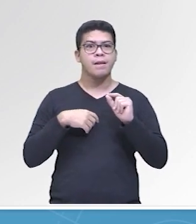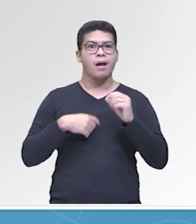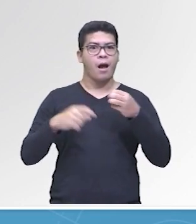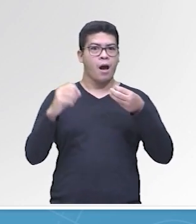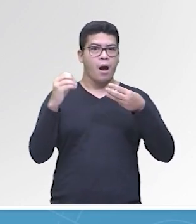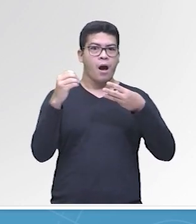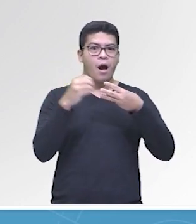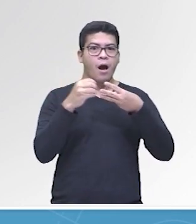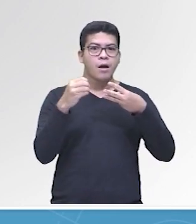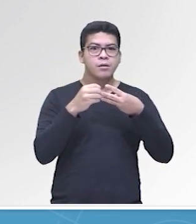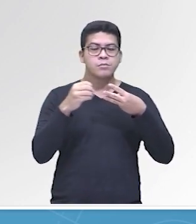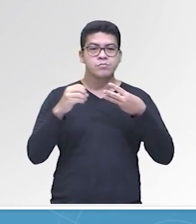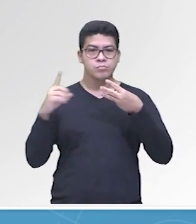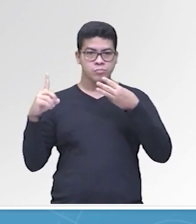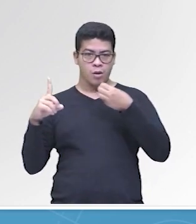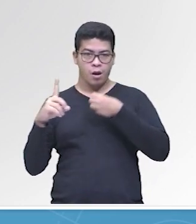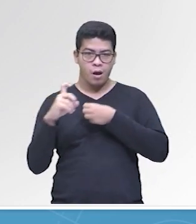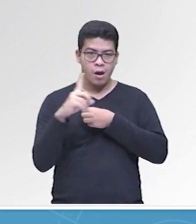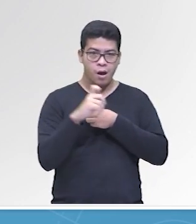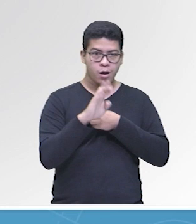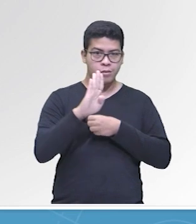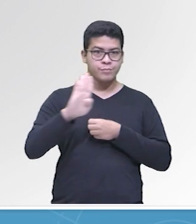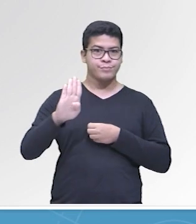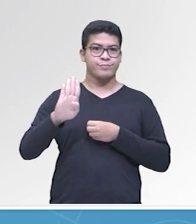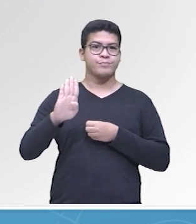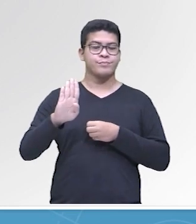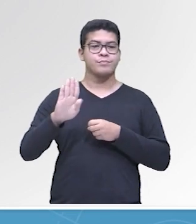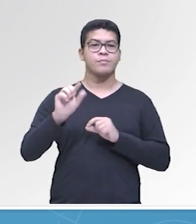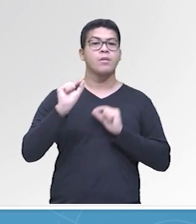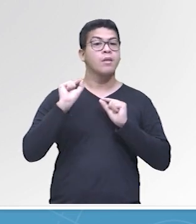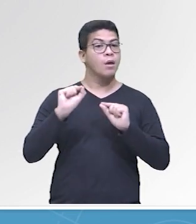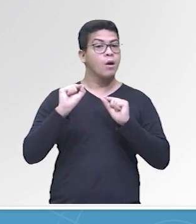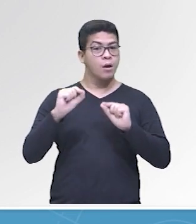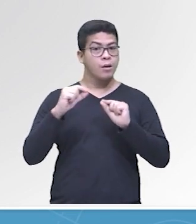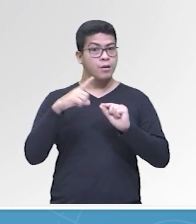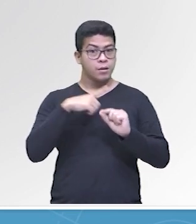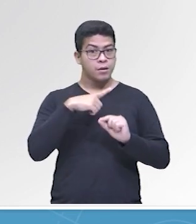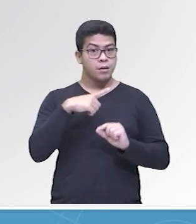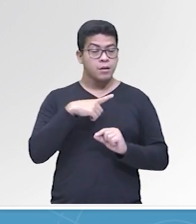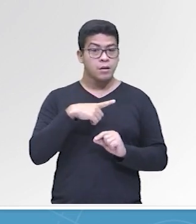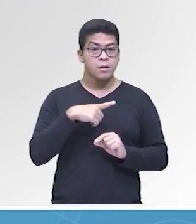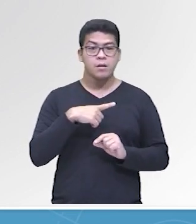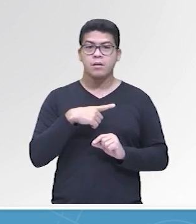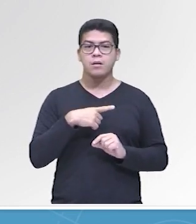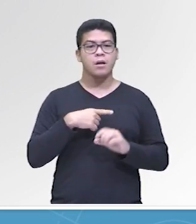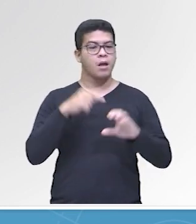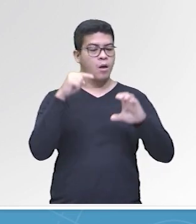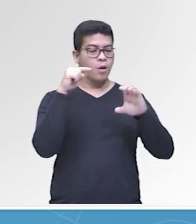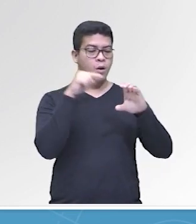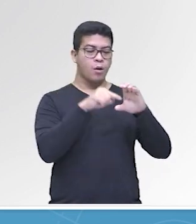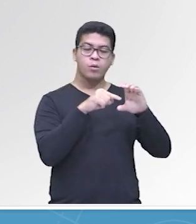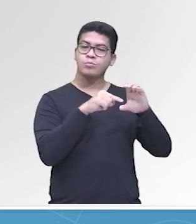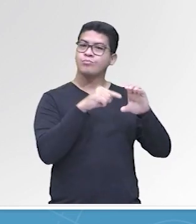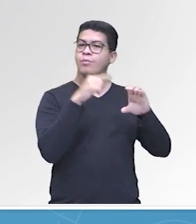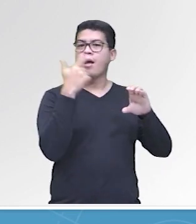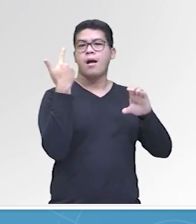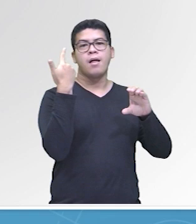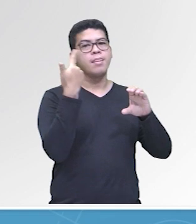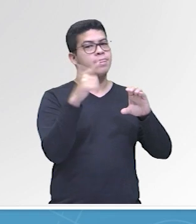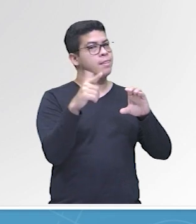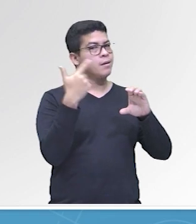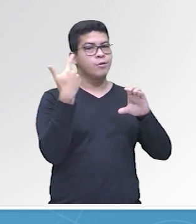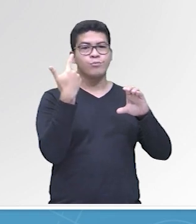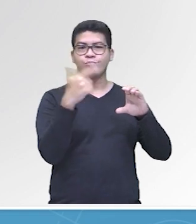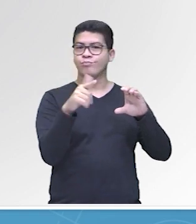Vocês viram que a gente falou lá no início que a célula bacteriana são células procariontes, ou